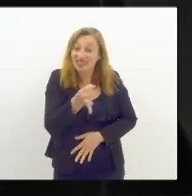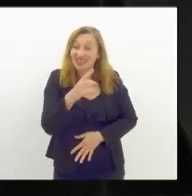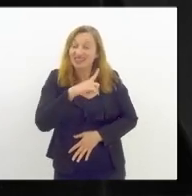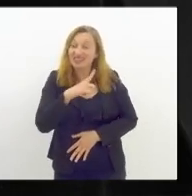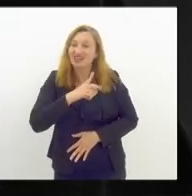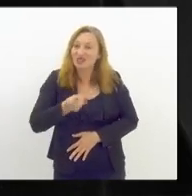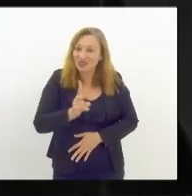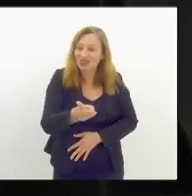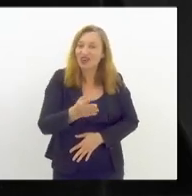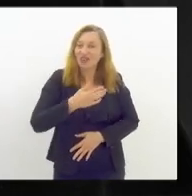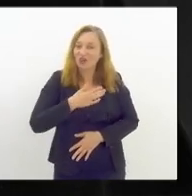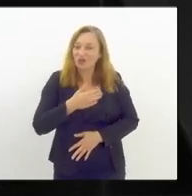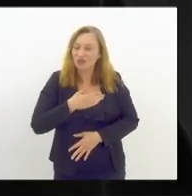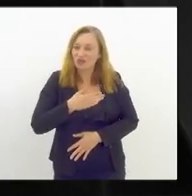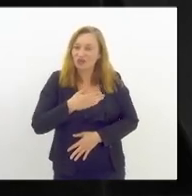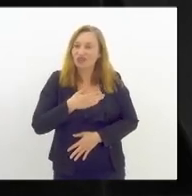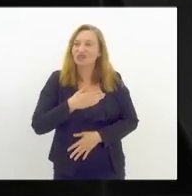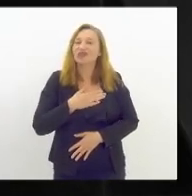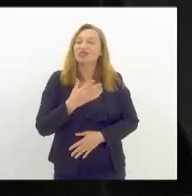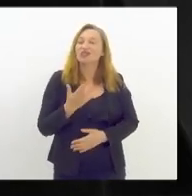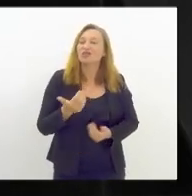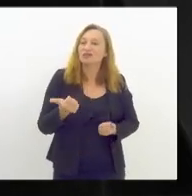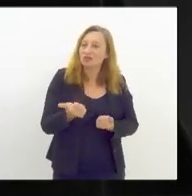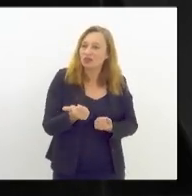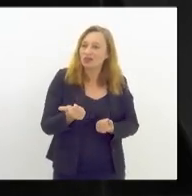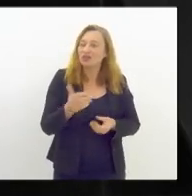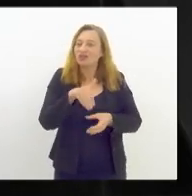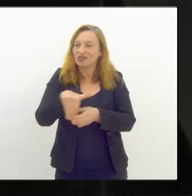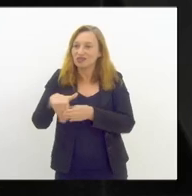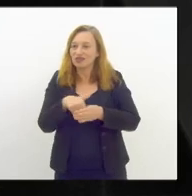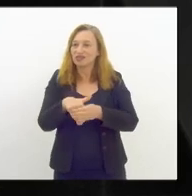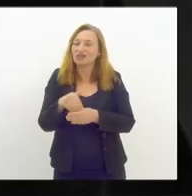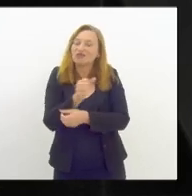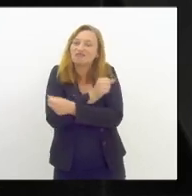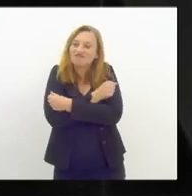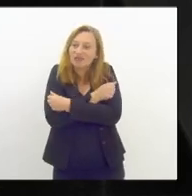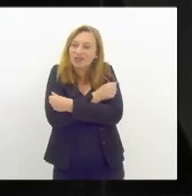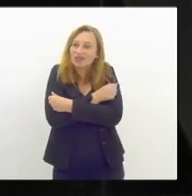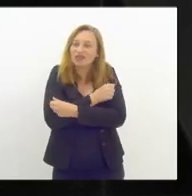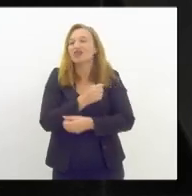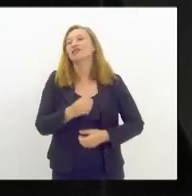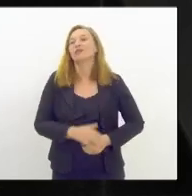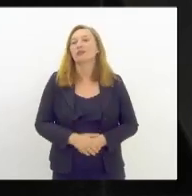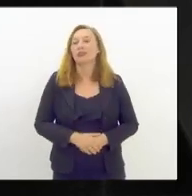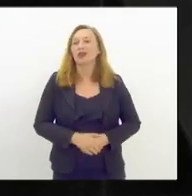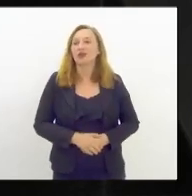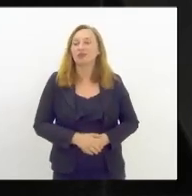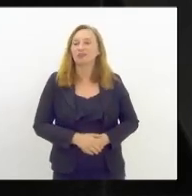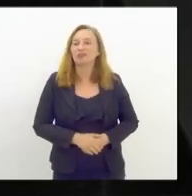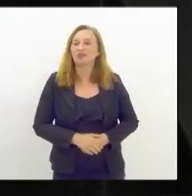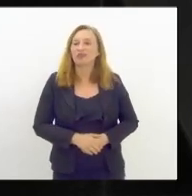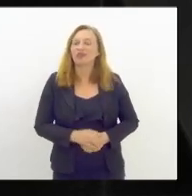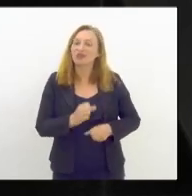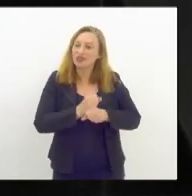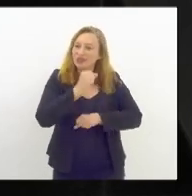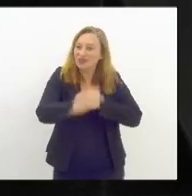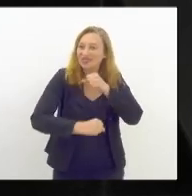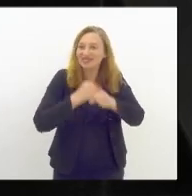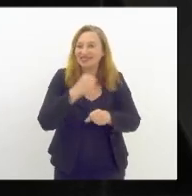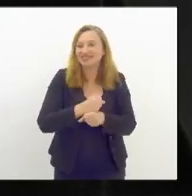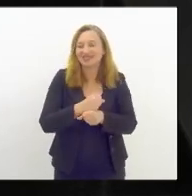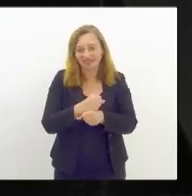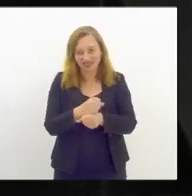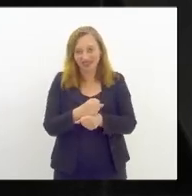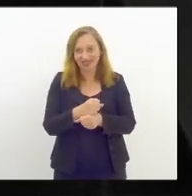continuarão comigo Conte com o nosso mandato um forte abraço e rumo ao próximo ano próximo